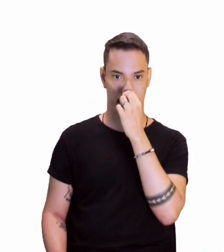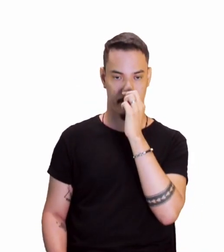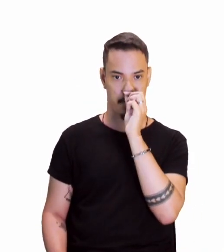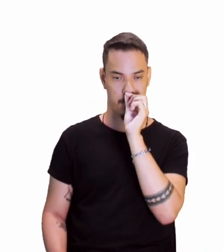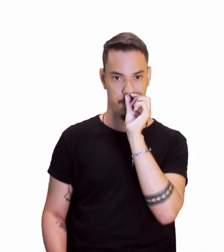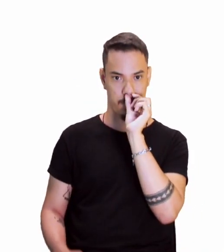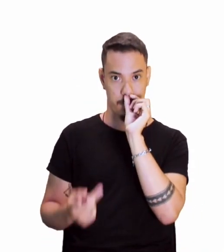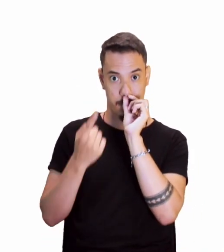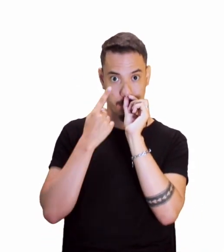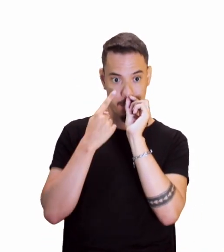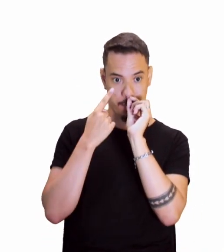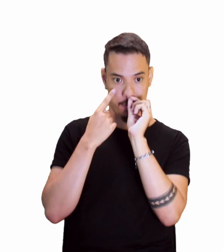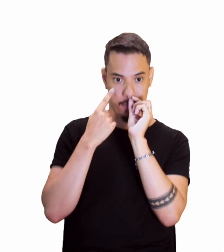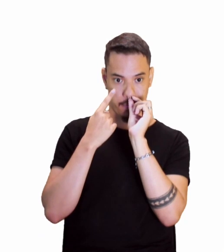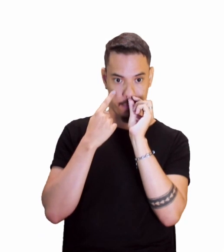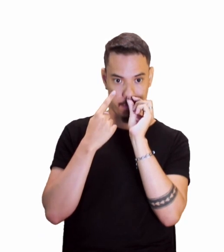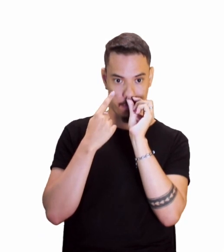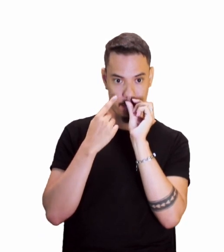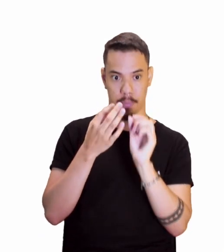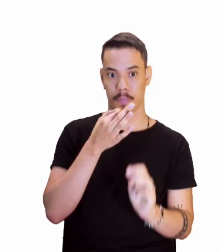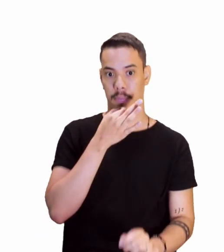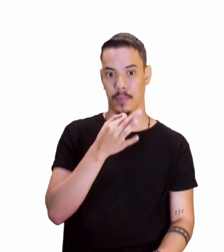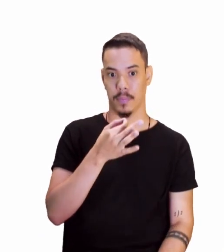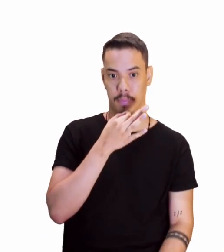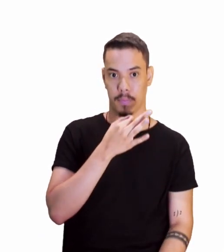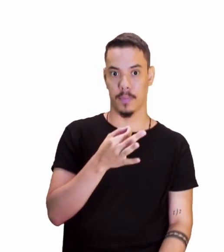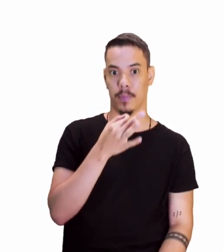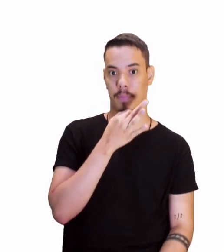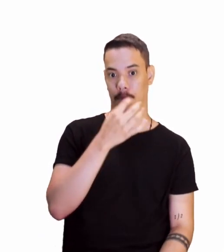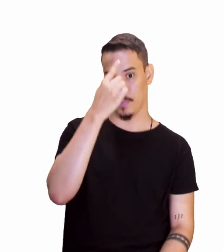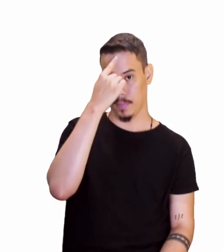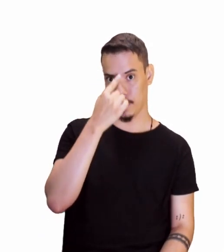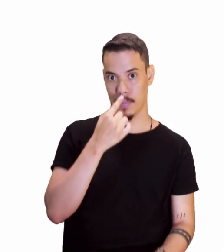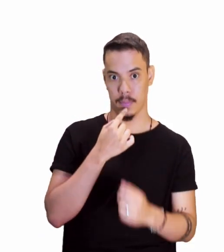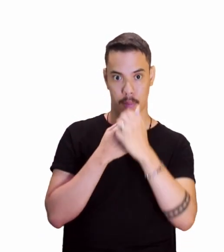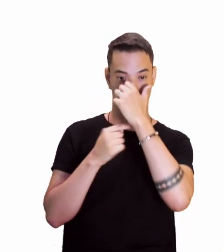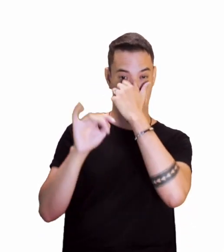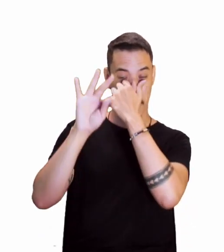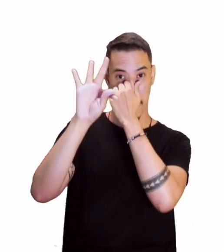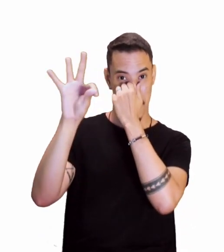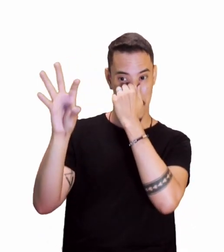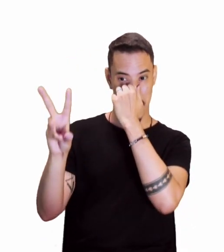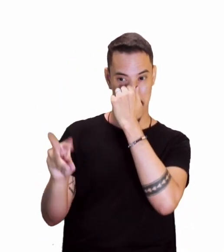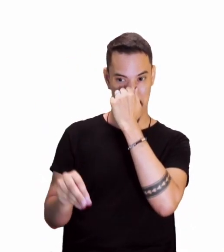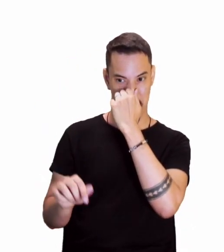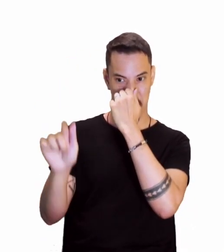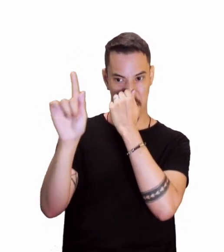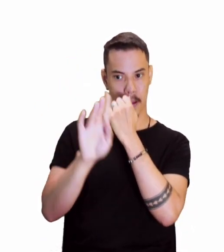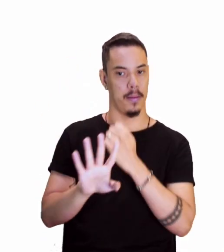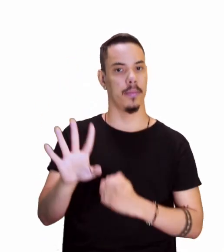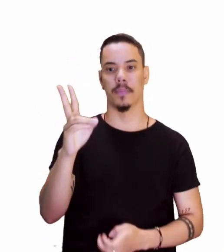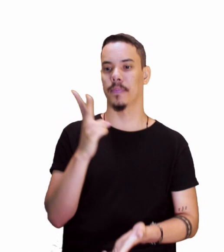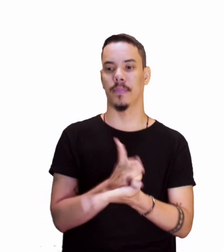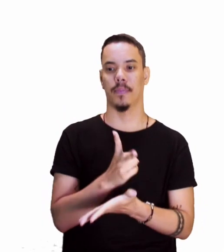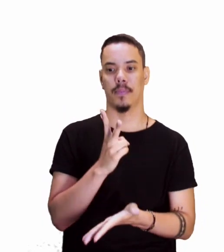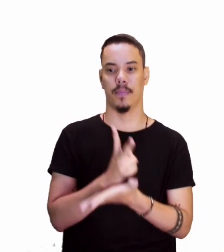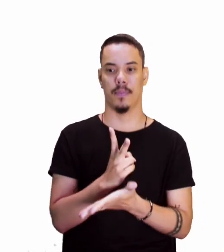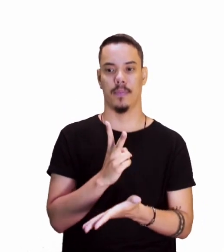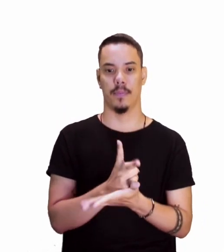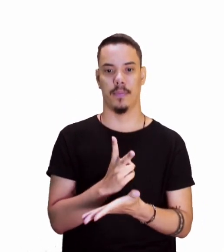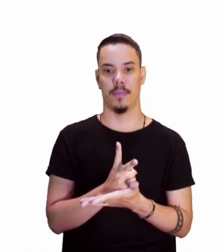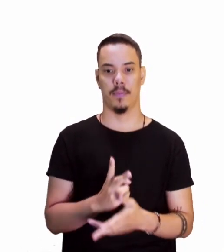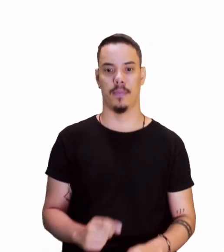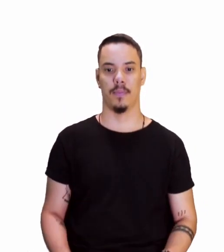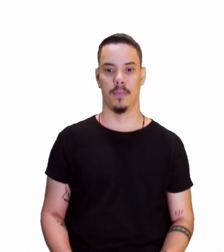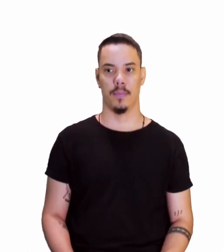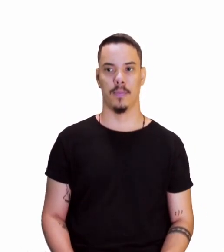as falas, as imagens, sempre analisando o todo,